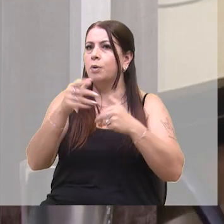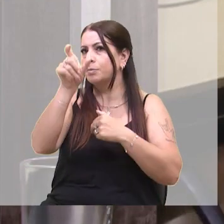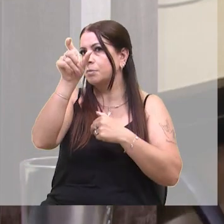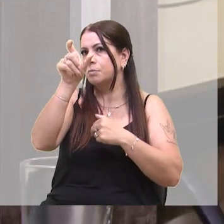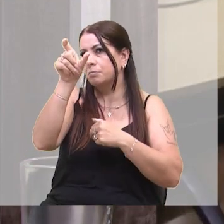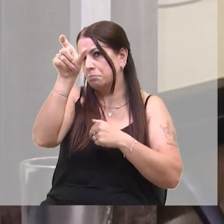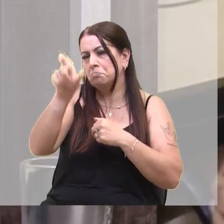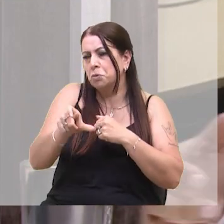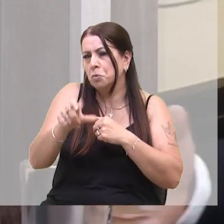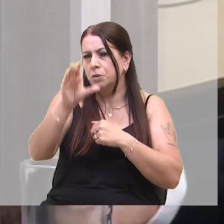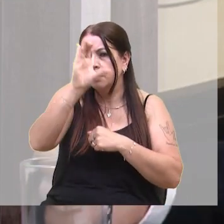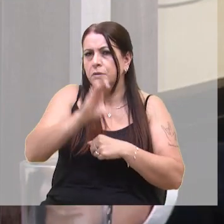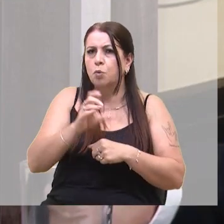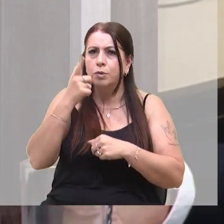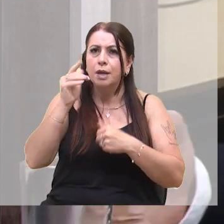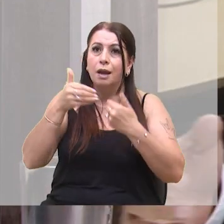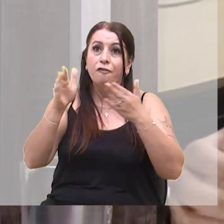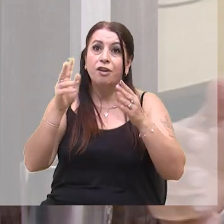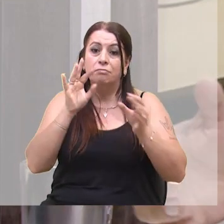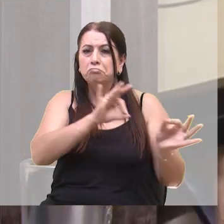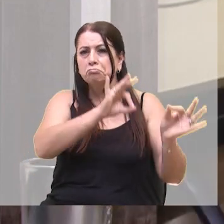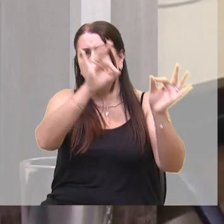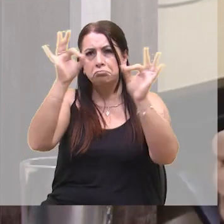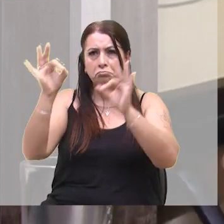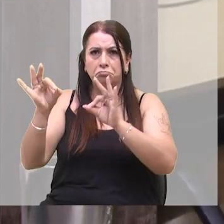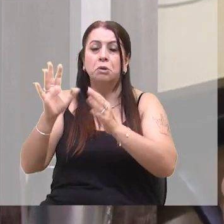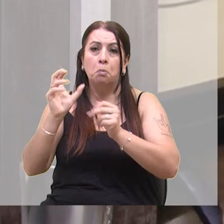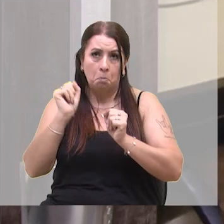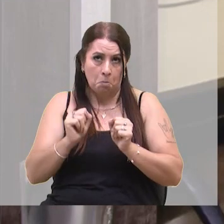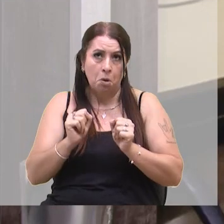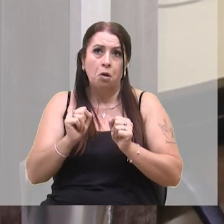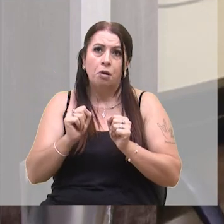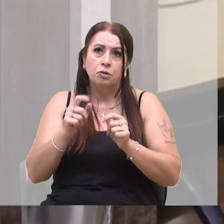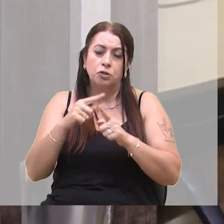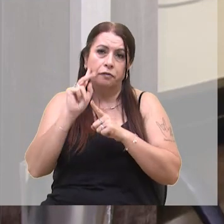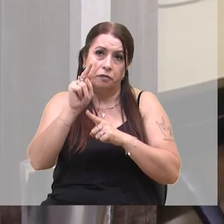no sentido de abrir o canal e qualquer cidadão em TV aberta